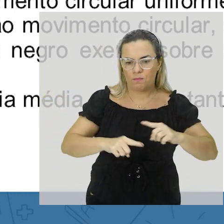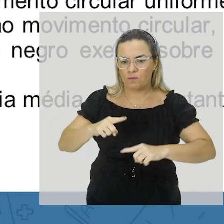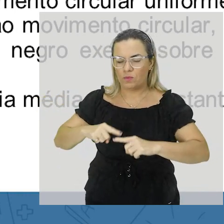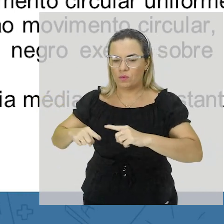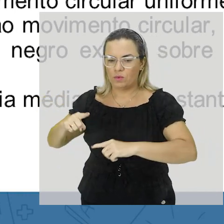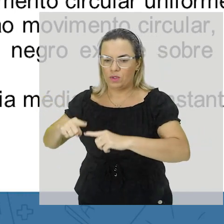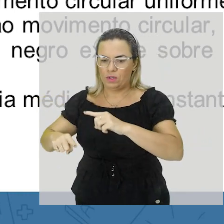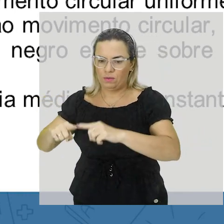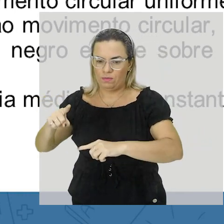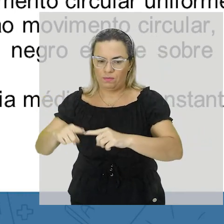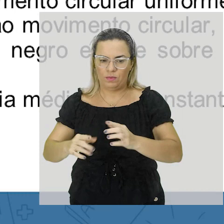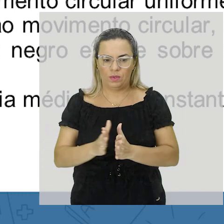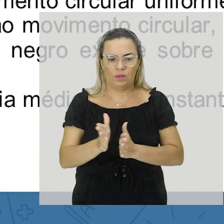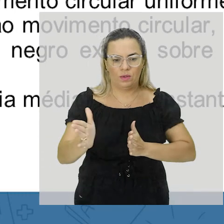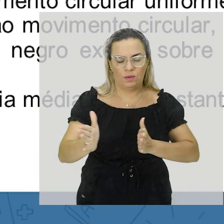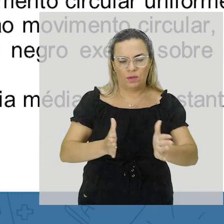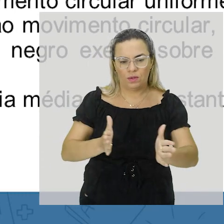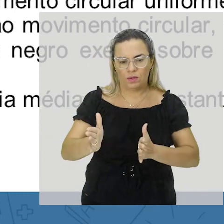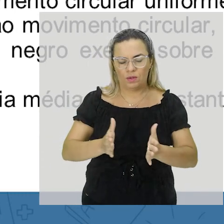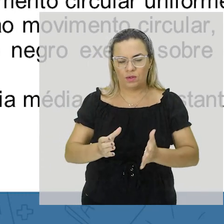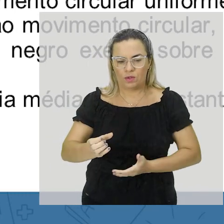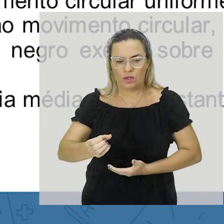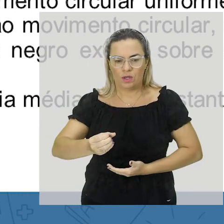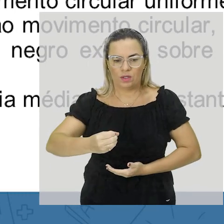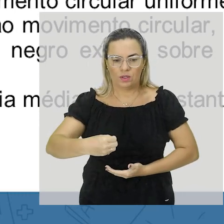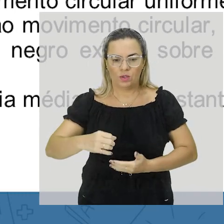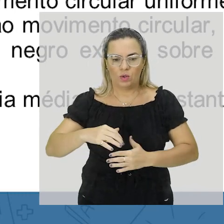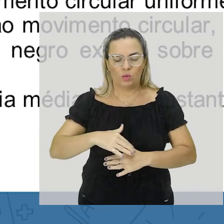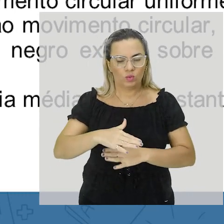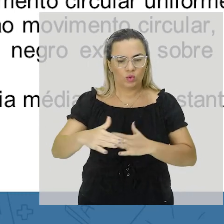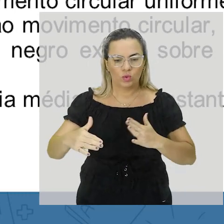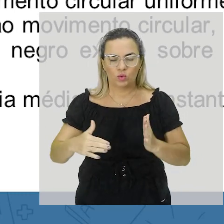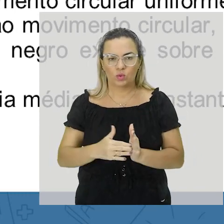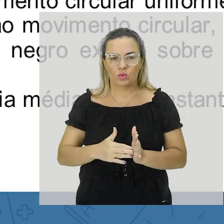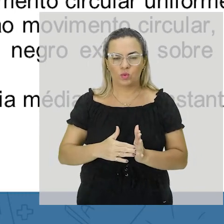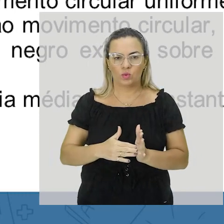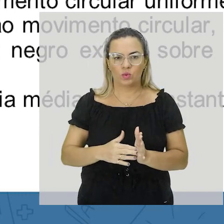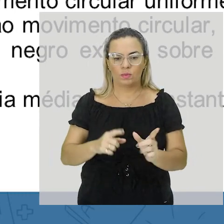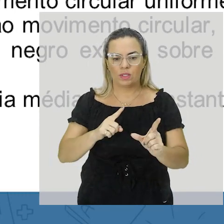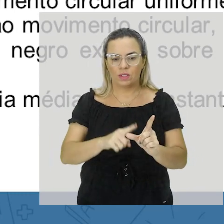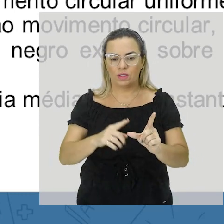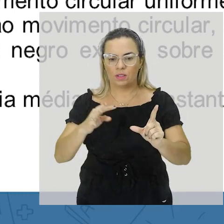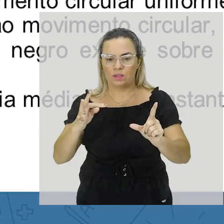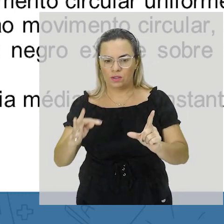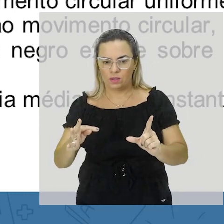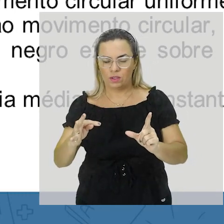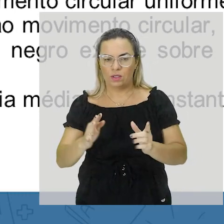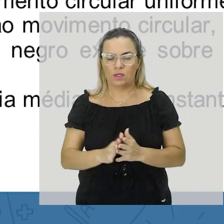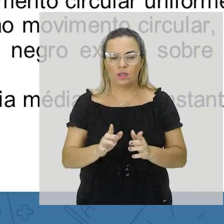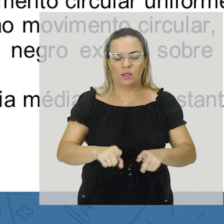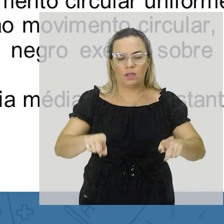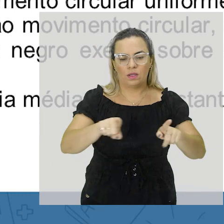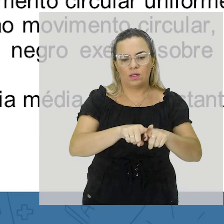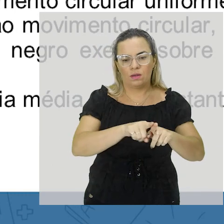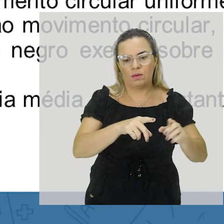completa, né? O período representado pela letra T maiúscula. Bem como o raio médio, né? Representado pelo R maiúsculo, da órbita do